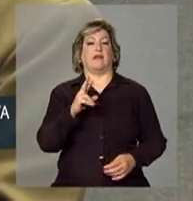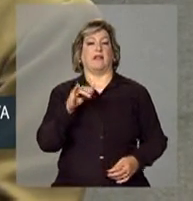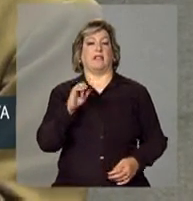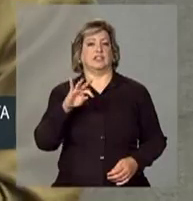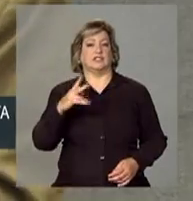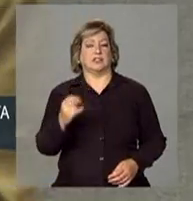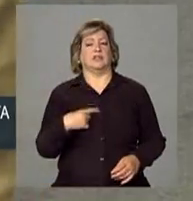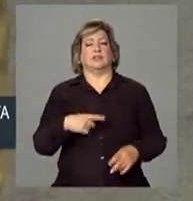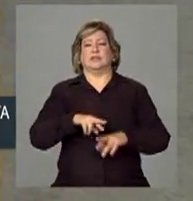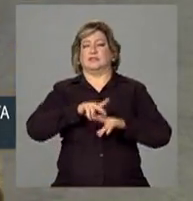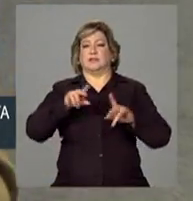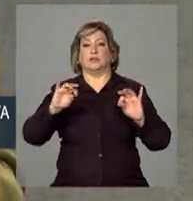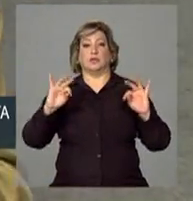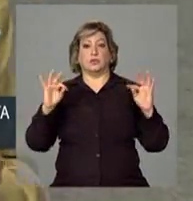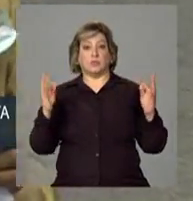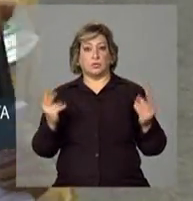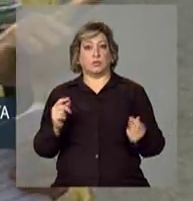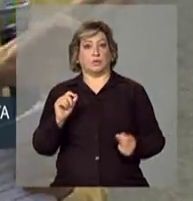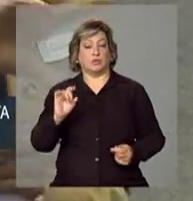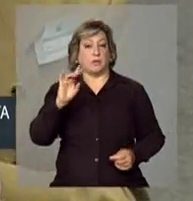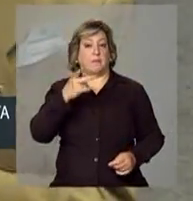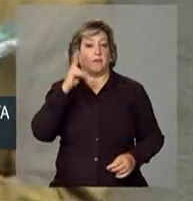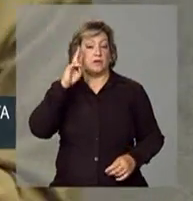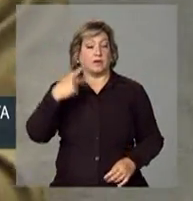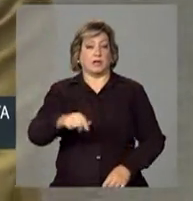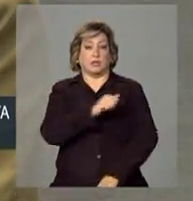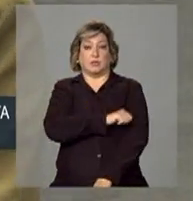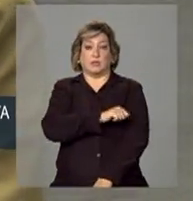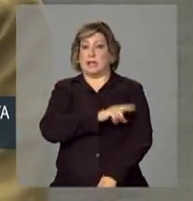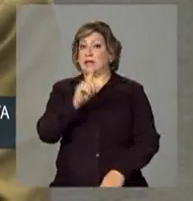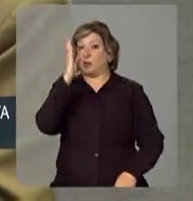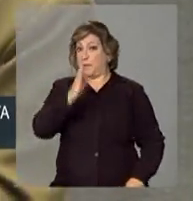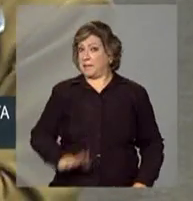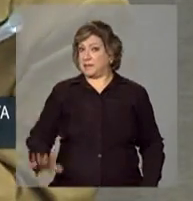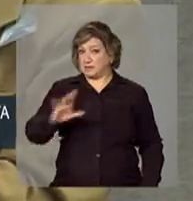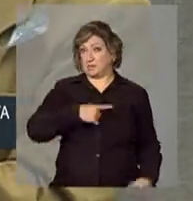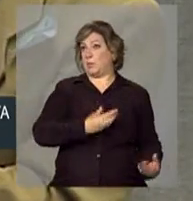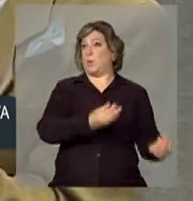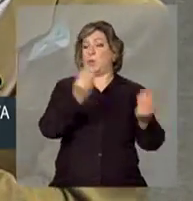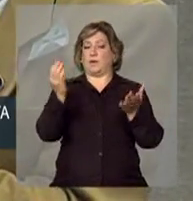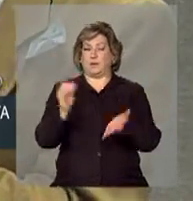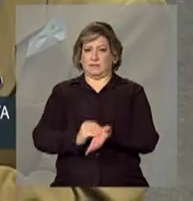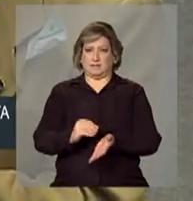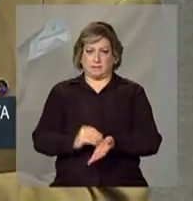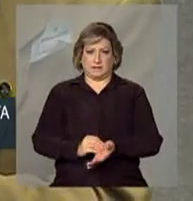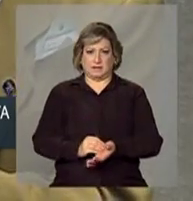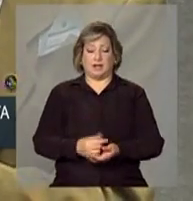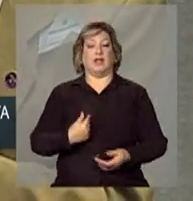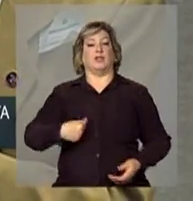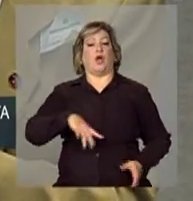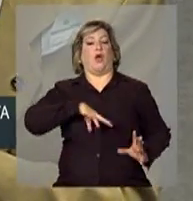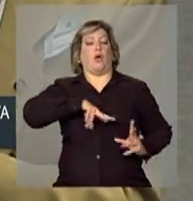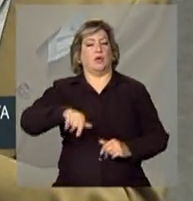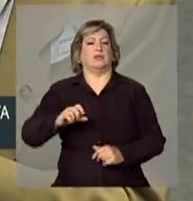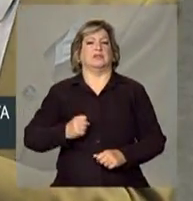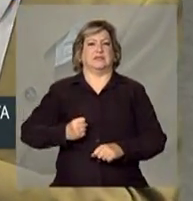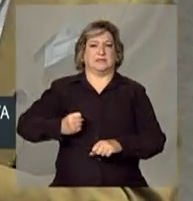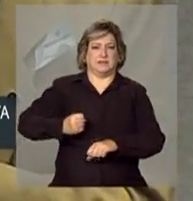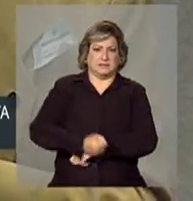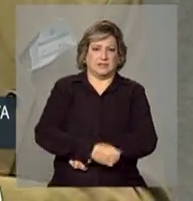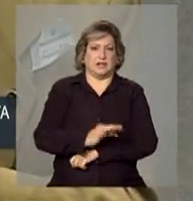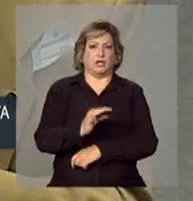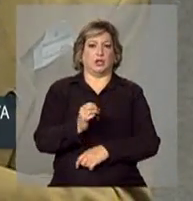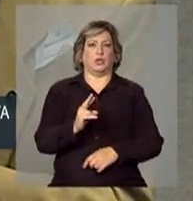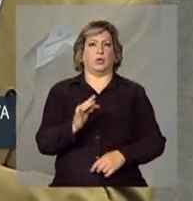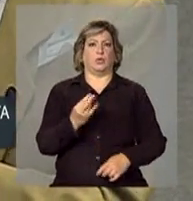Evaristinho Moraes, fomos só para falar do Rio de Janeiro e não do Brasil. Fomos sequestrados e torturados, e